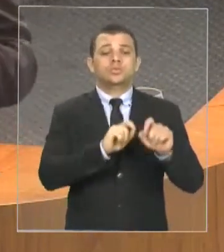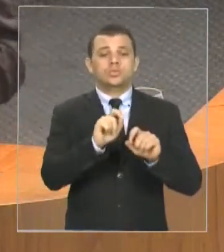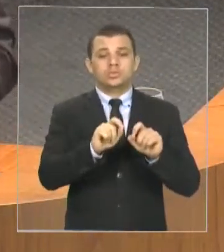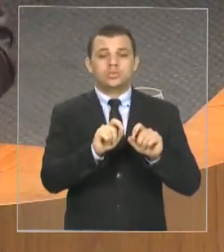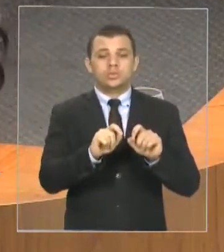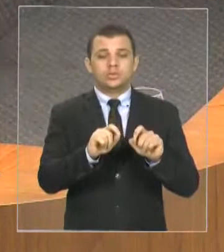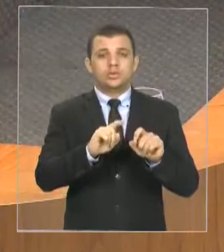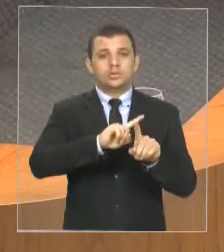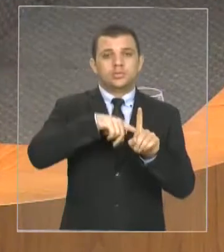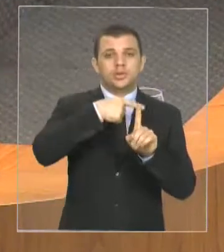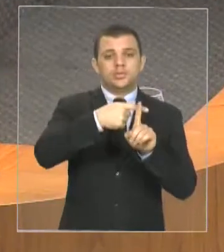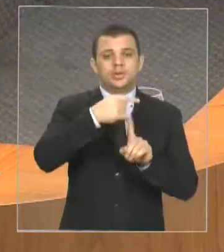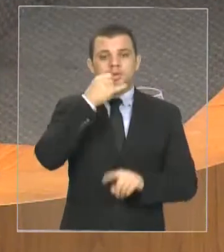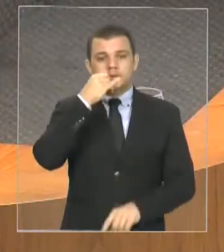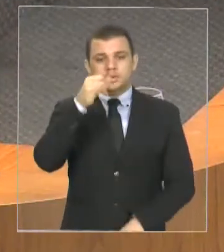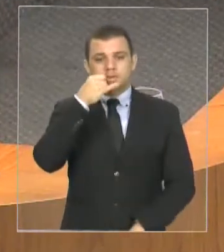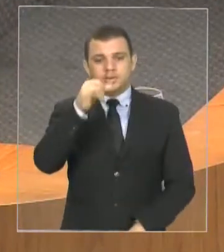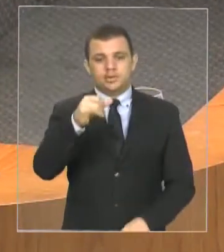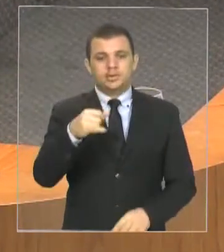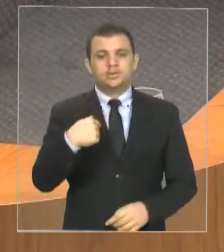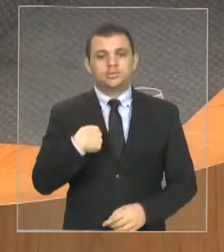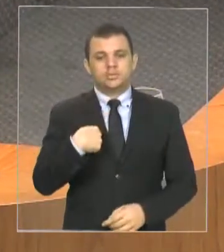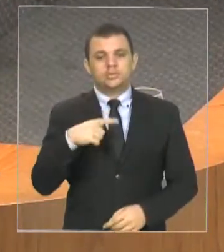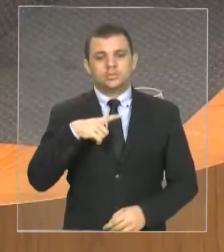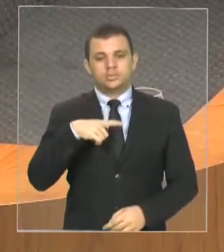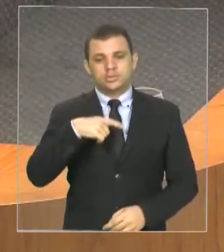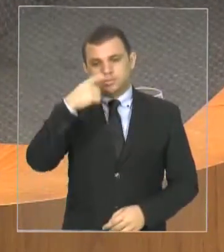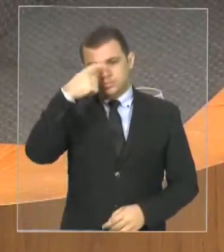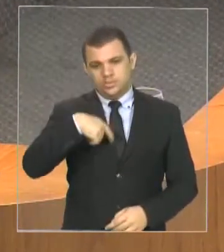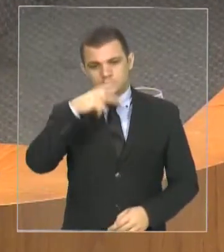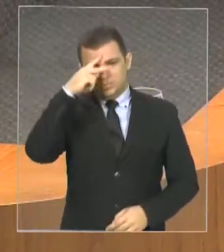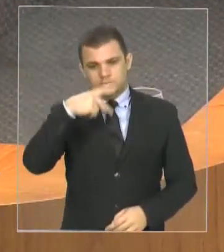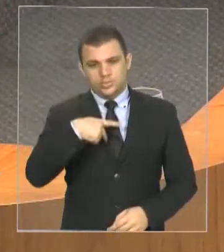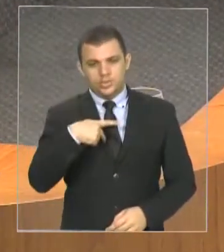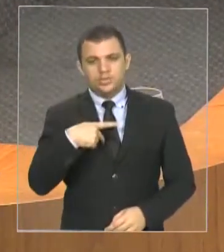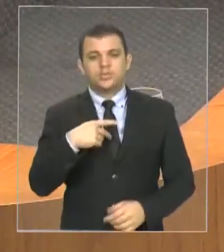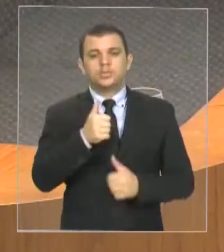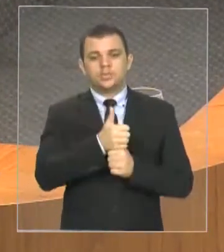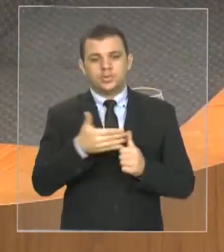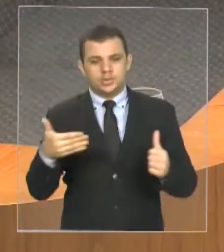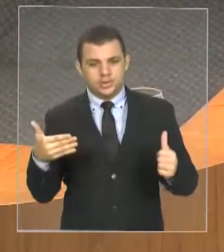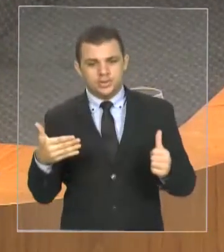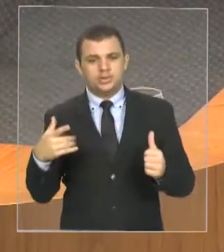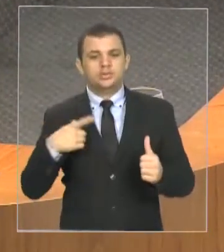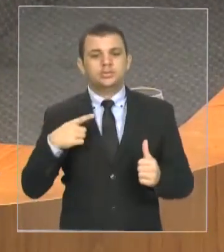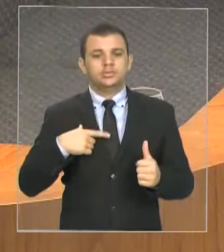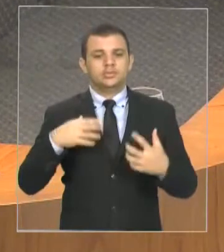mandato com responsabilidade, com seriedade.